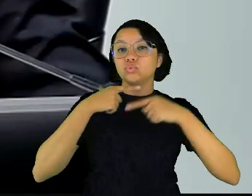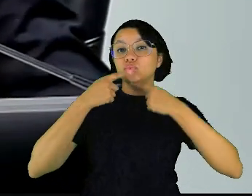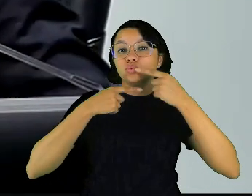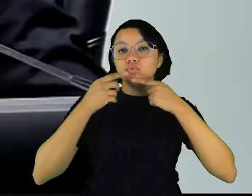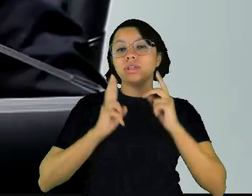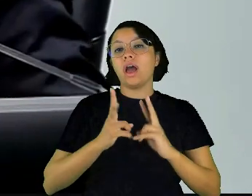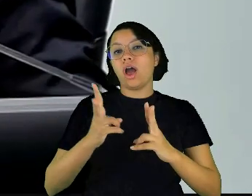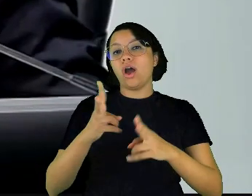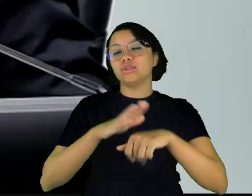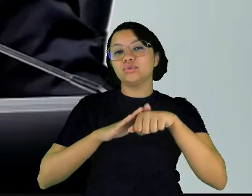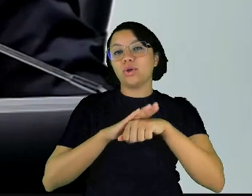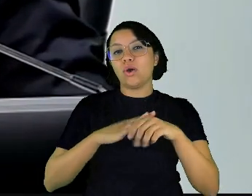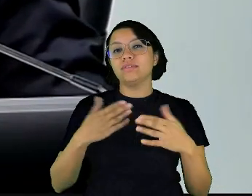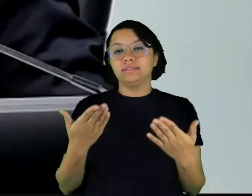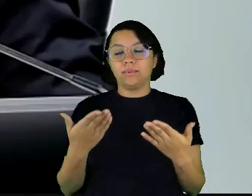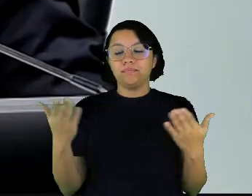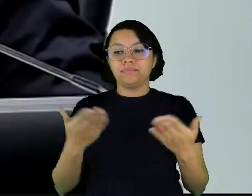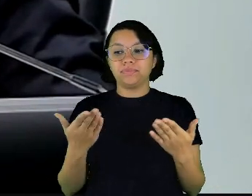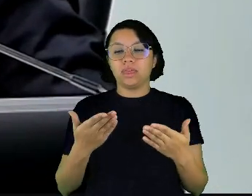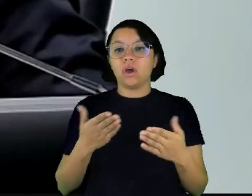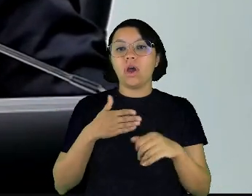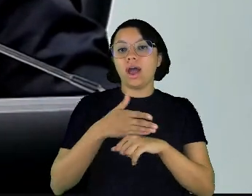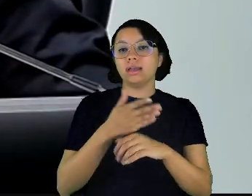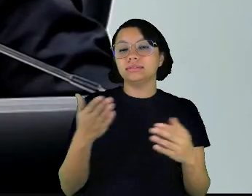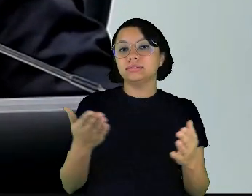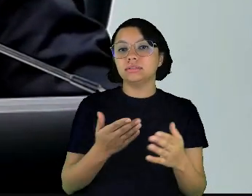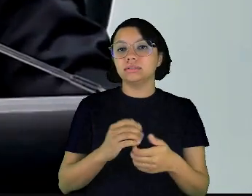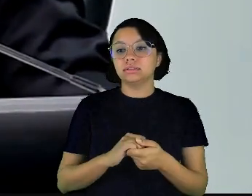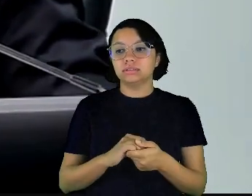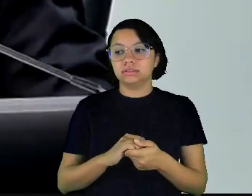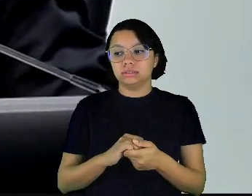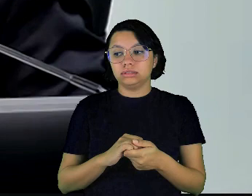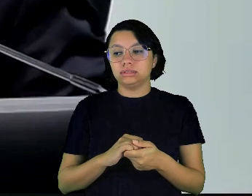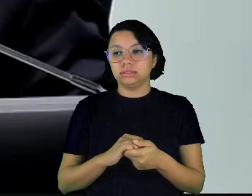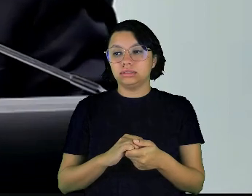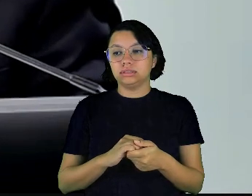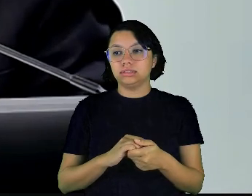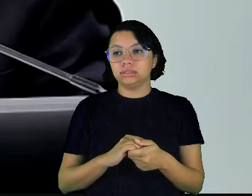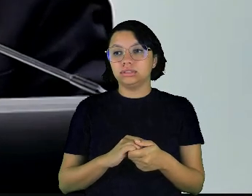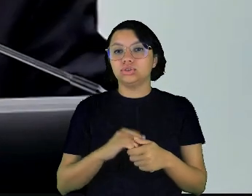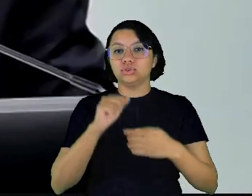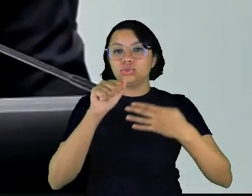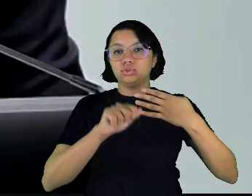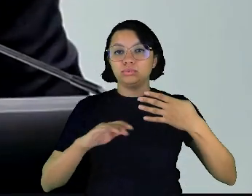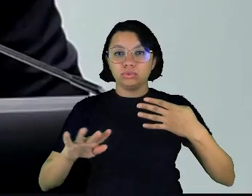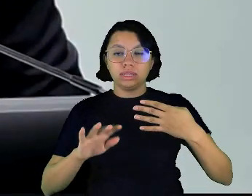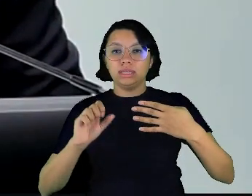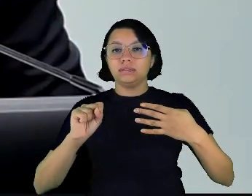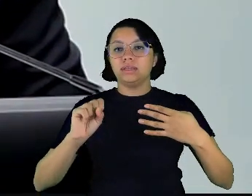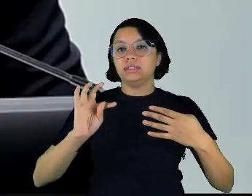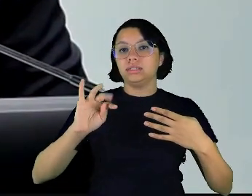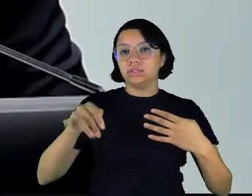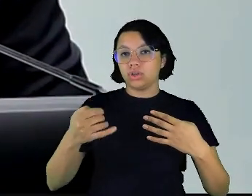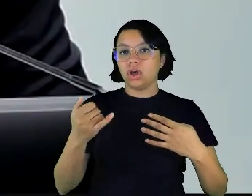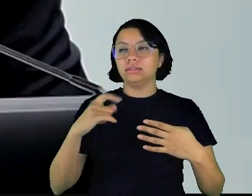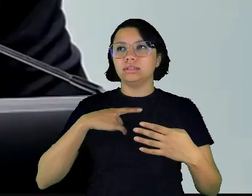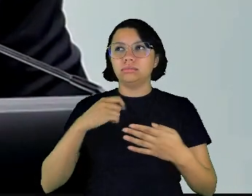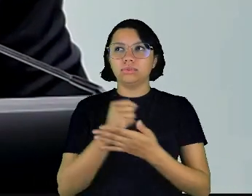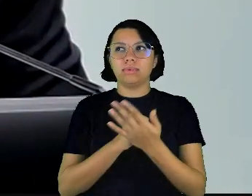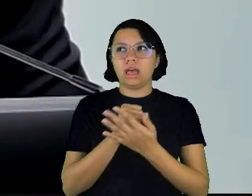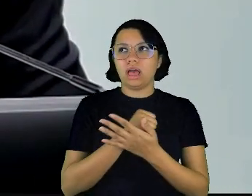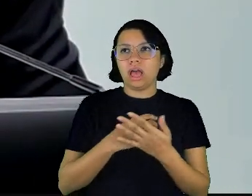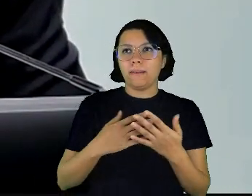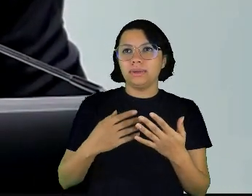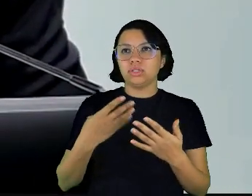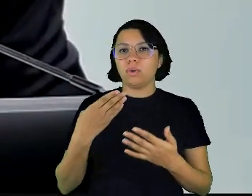nós temos agora, então, entrando aí no que nós temos da jurisprudência, no STJ, nós temos basicamente